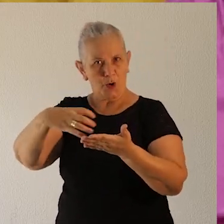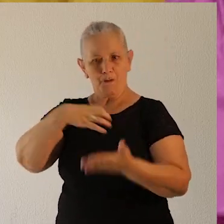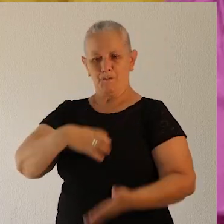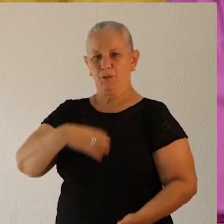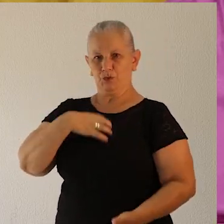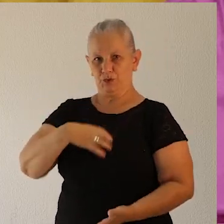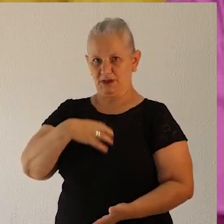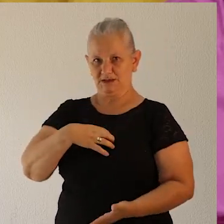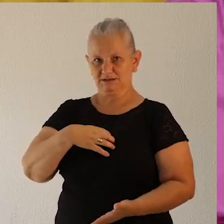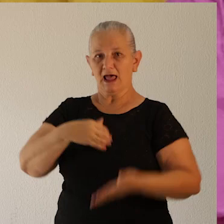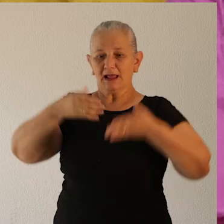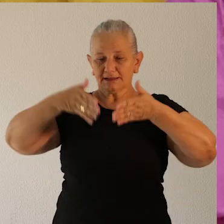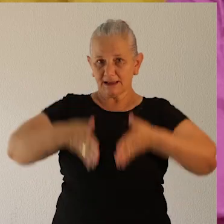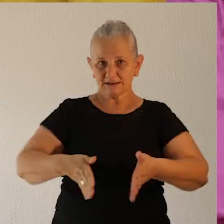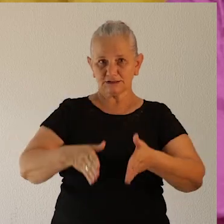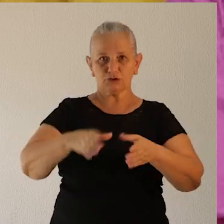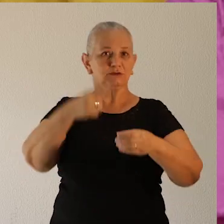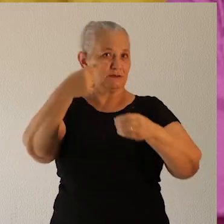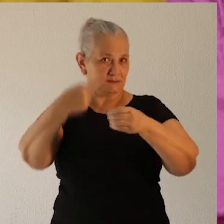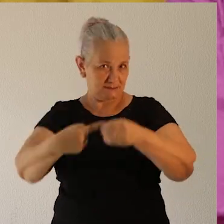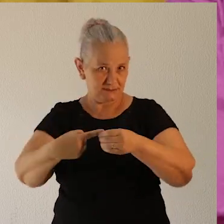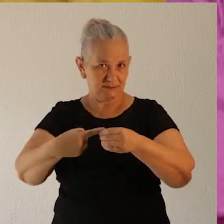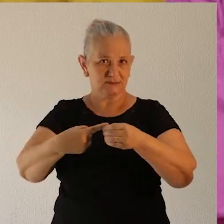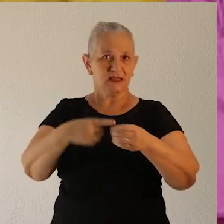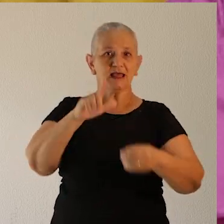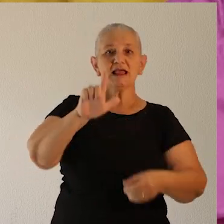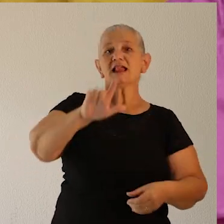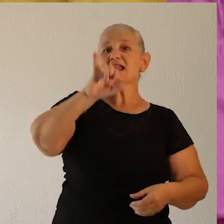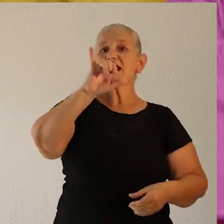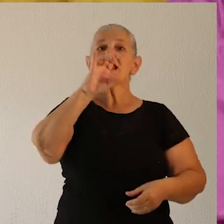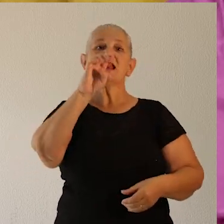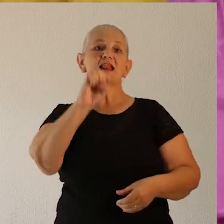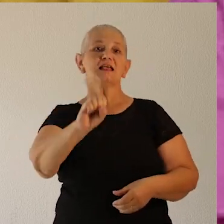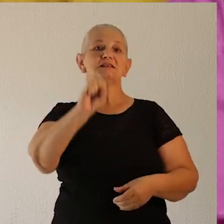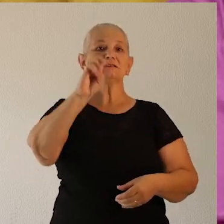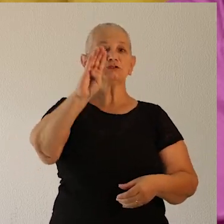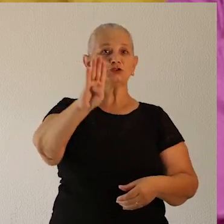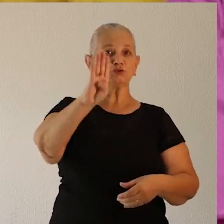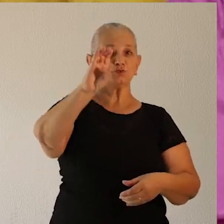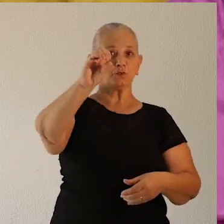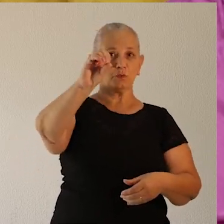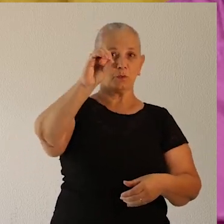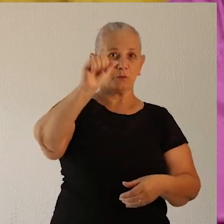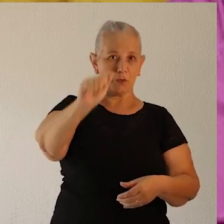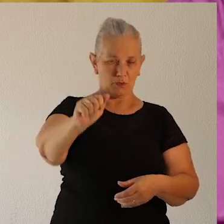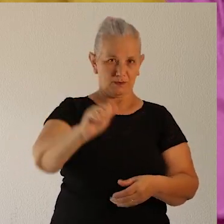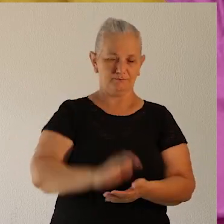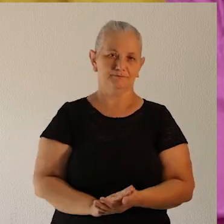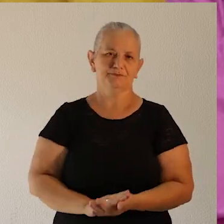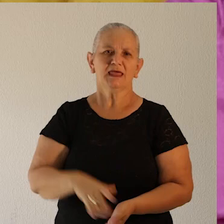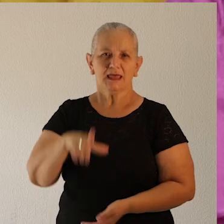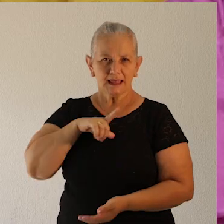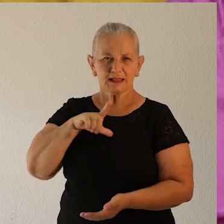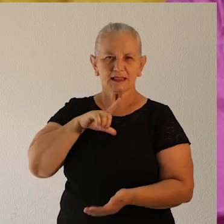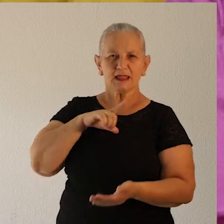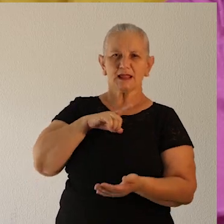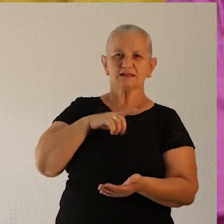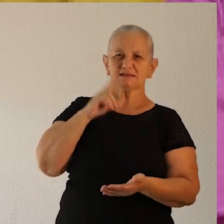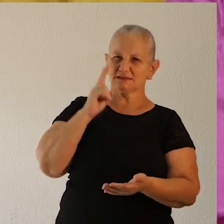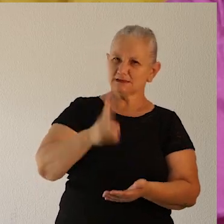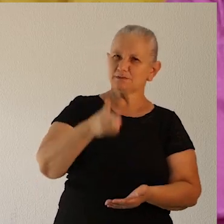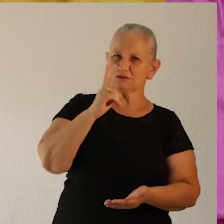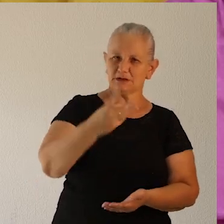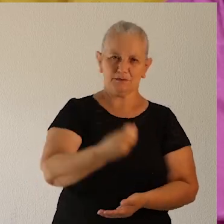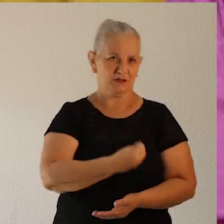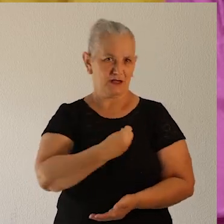mão. É São folhas considerado um dos sulfites. maiores poetas da língua portuguesa e da literatura universal. Trabalhou em várias